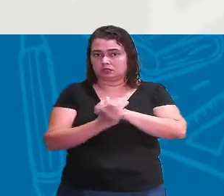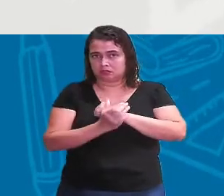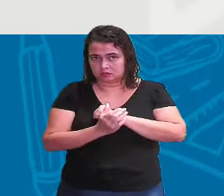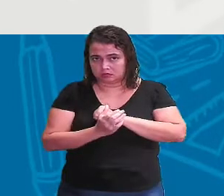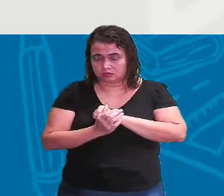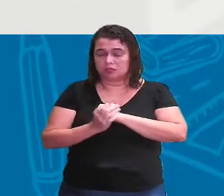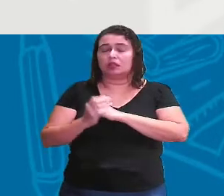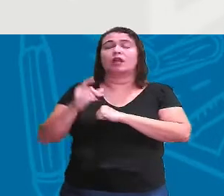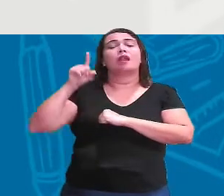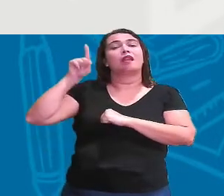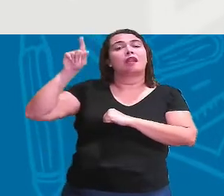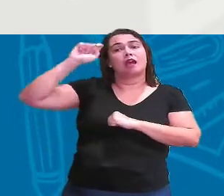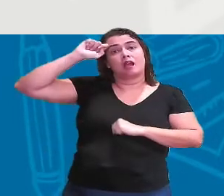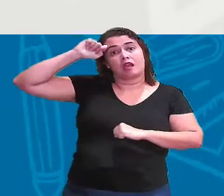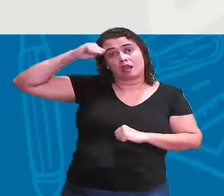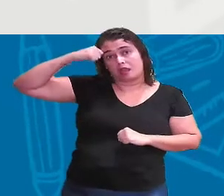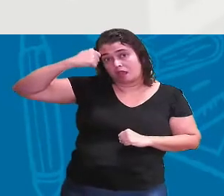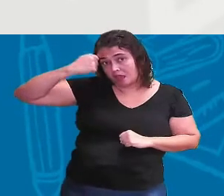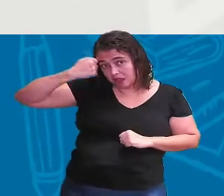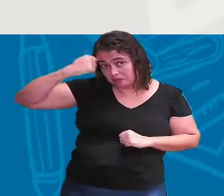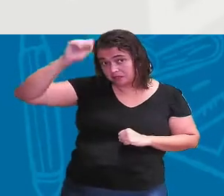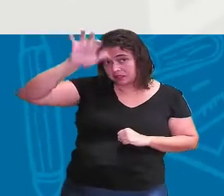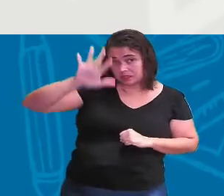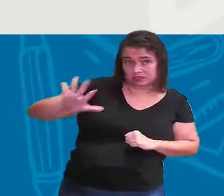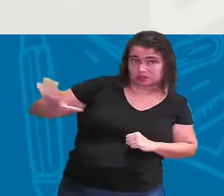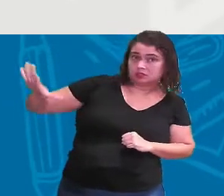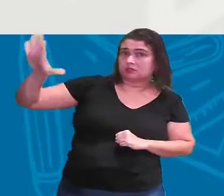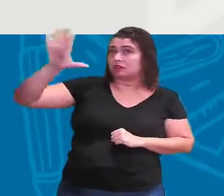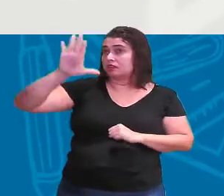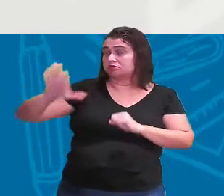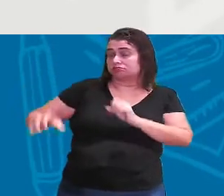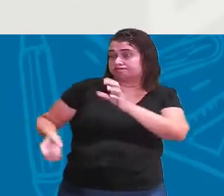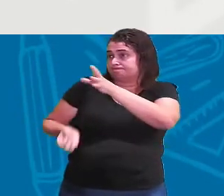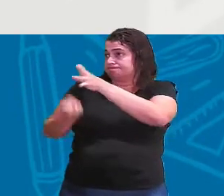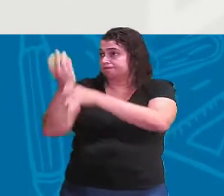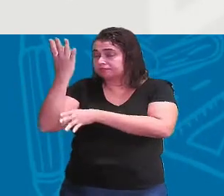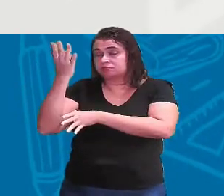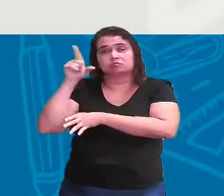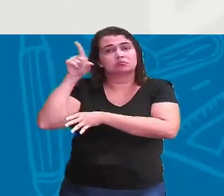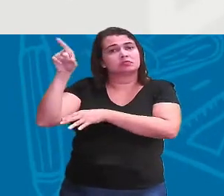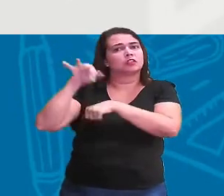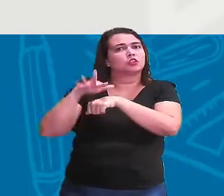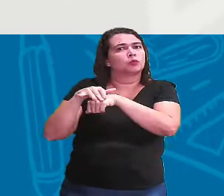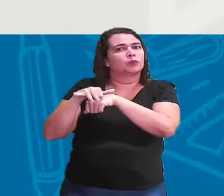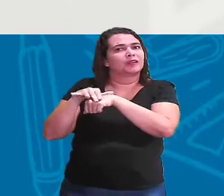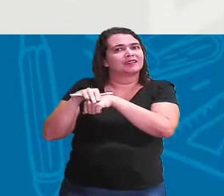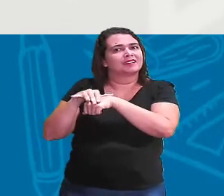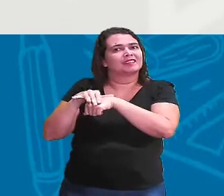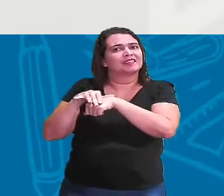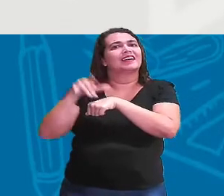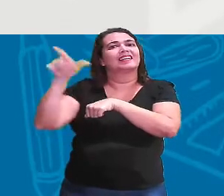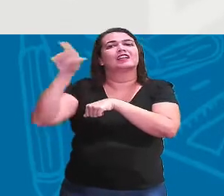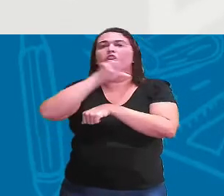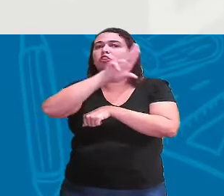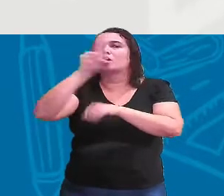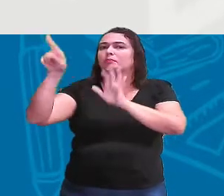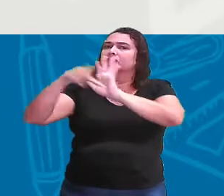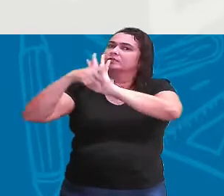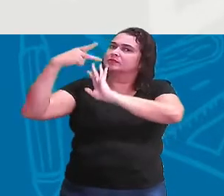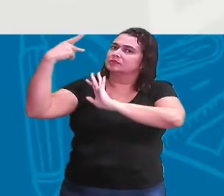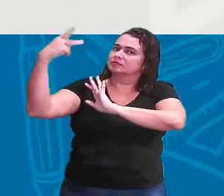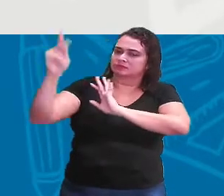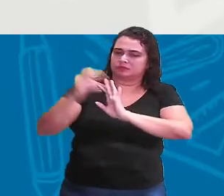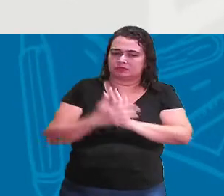da África que foram identificados os primeiros casos de pessoas com o problema da chikungunya. E quando eu penso em chikungunya, eu não posso deixar de falar